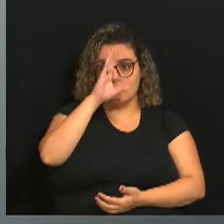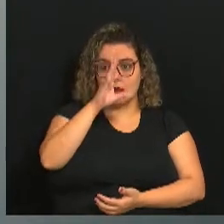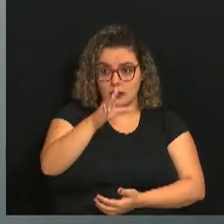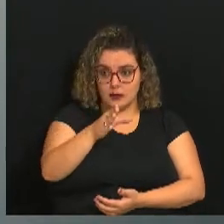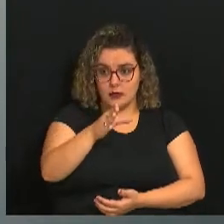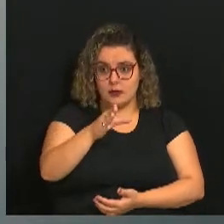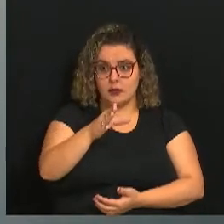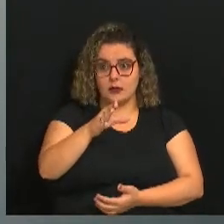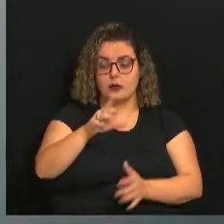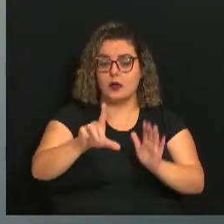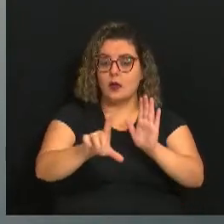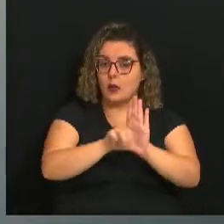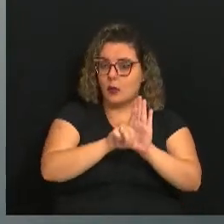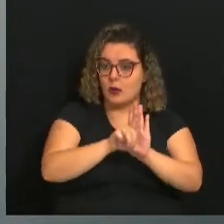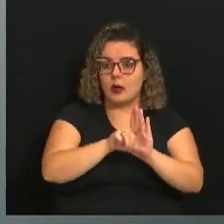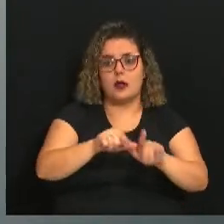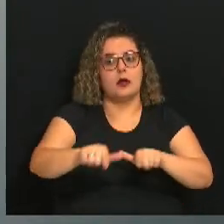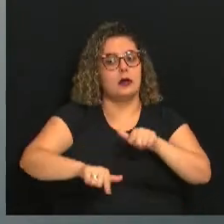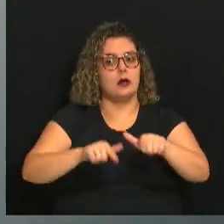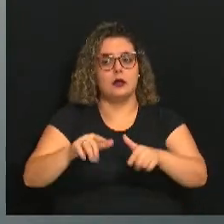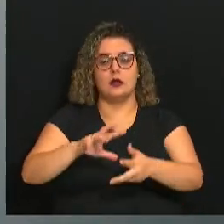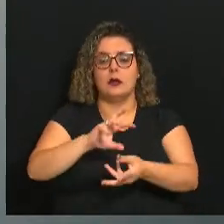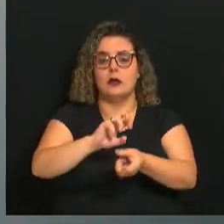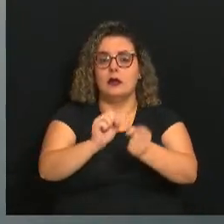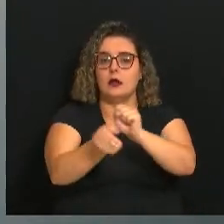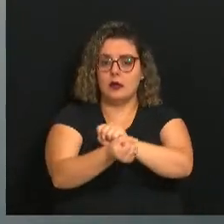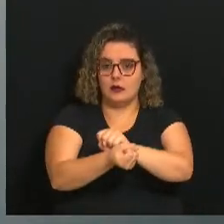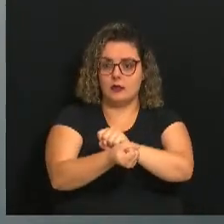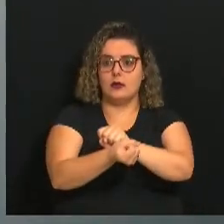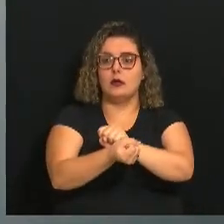a gente sabe que a reforma trabalhista ela foi